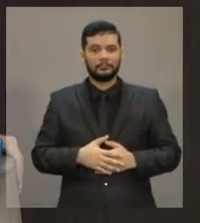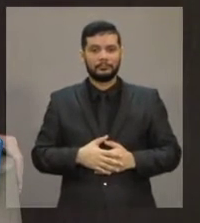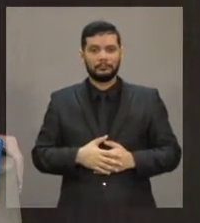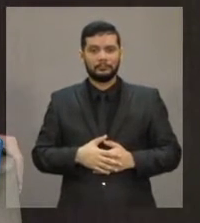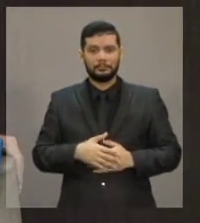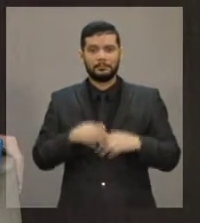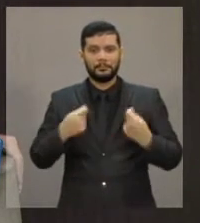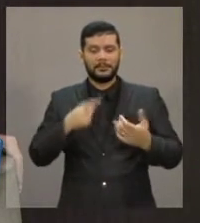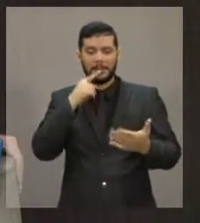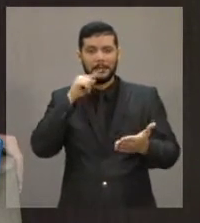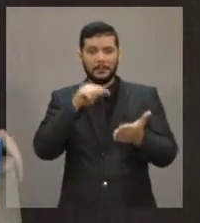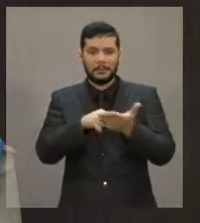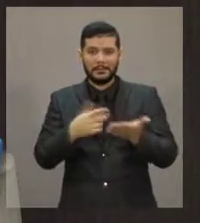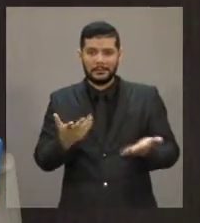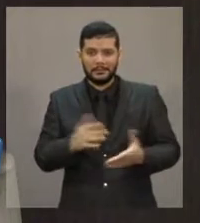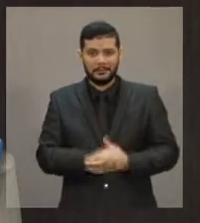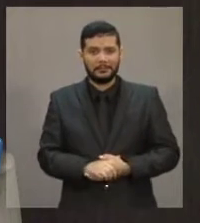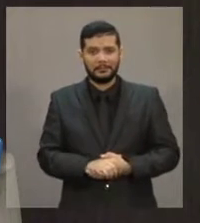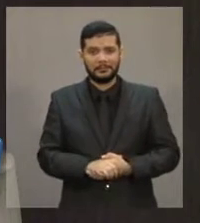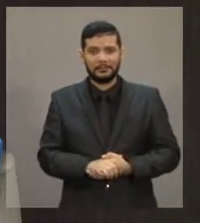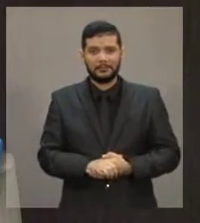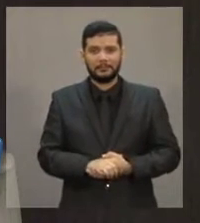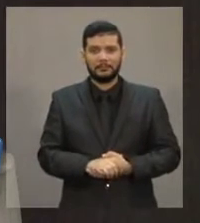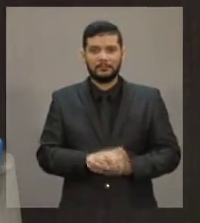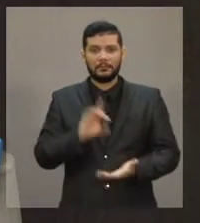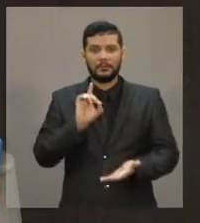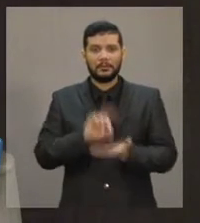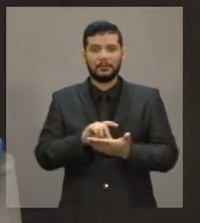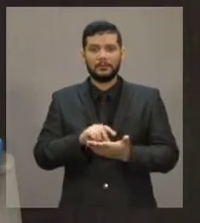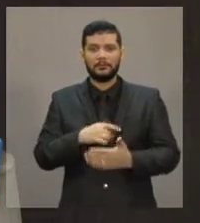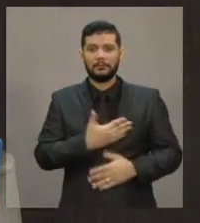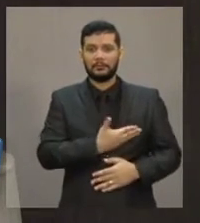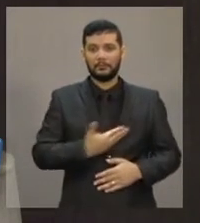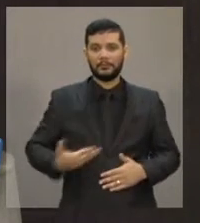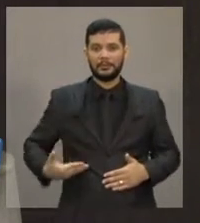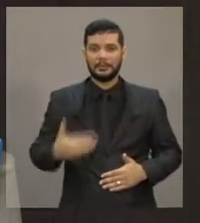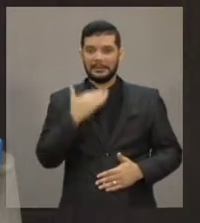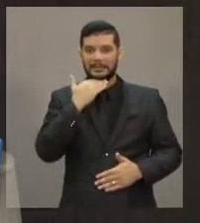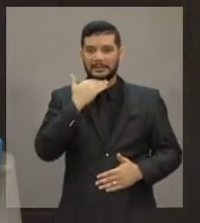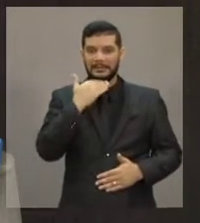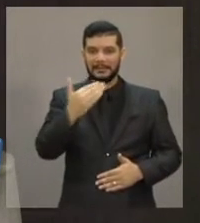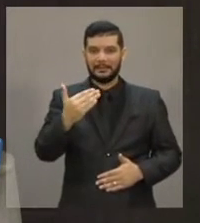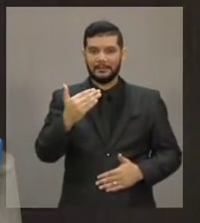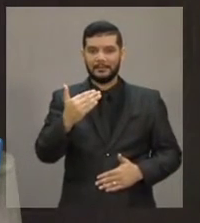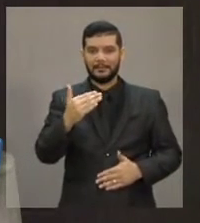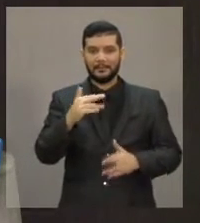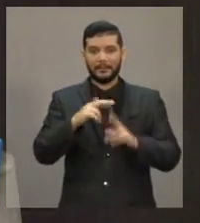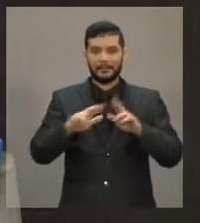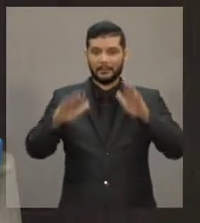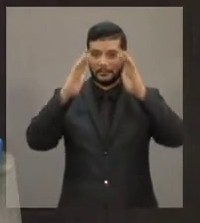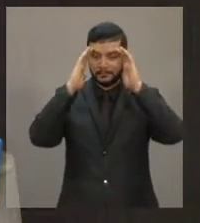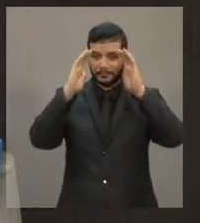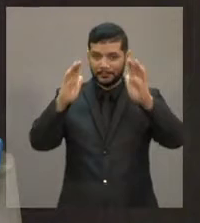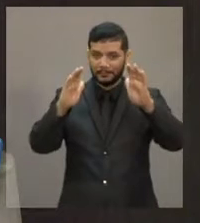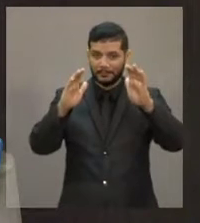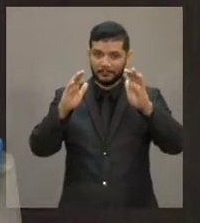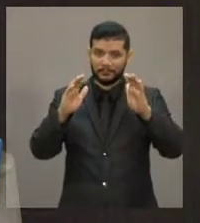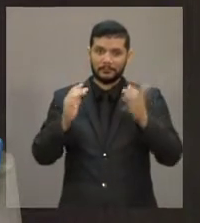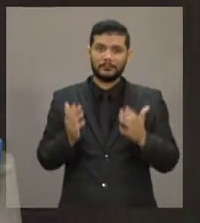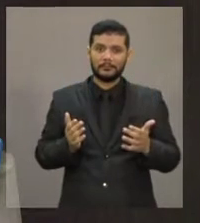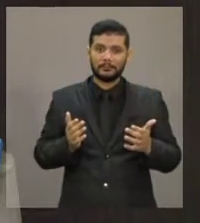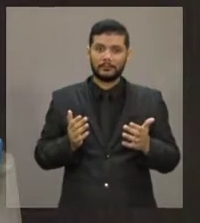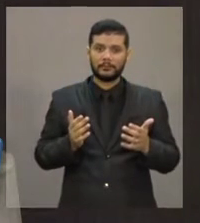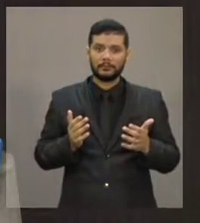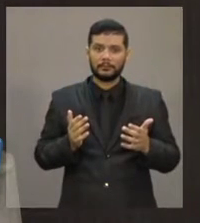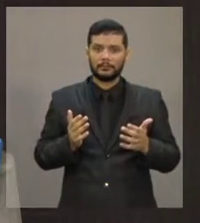ser denunciada. Foi uma vitória o Estado laico, há 300 anos atrás. Sabe por quê?